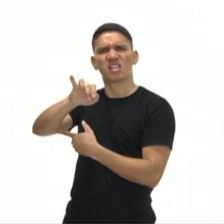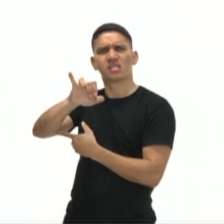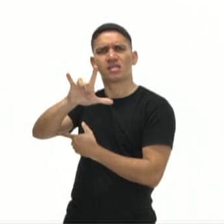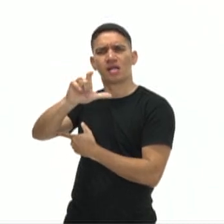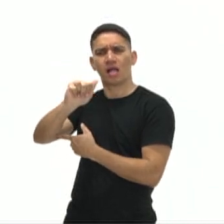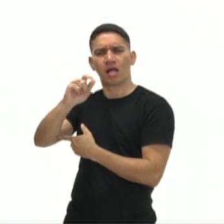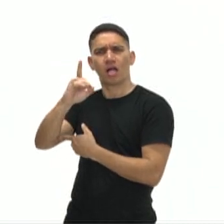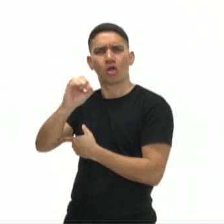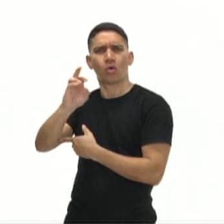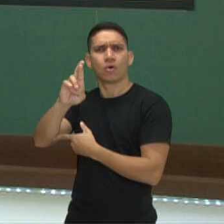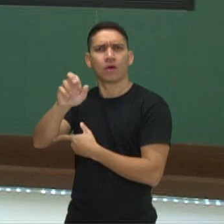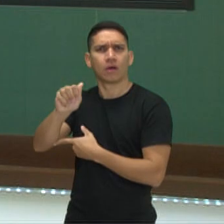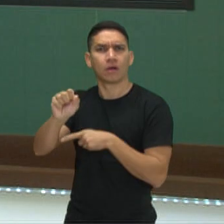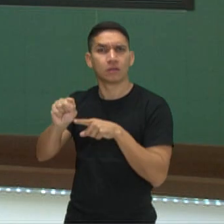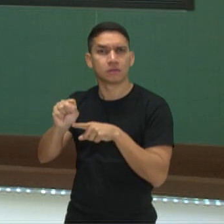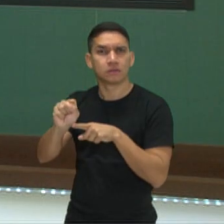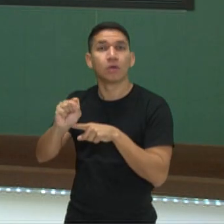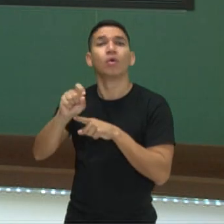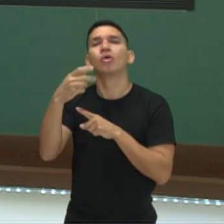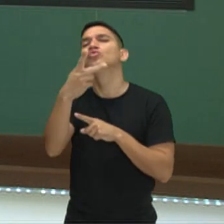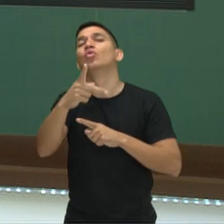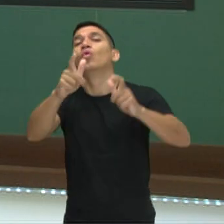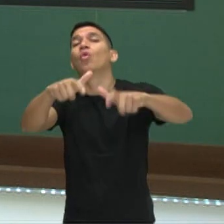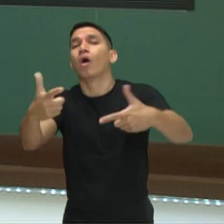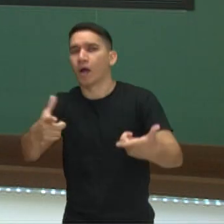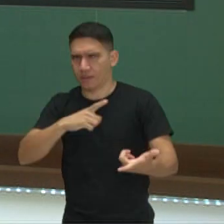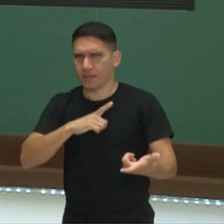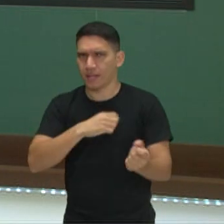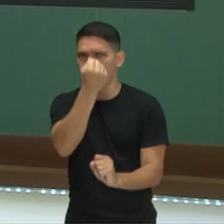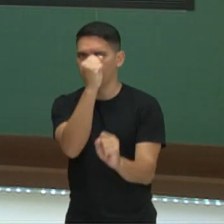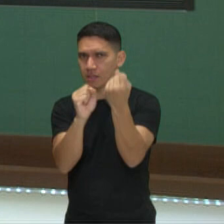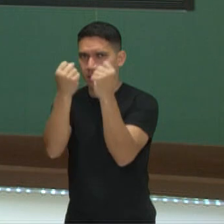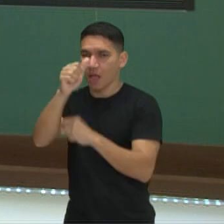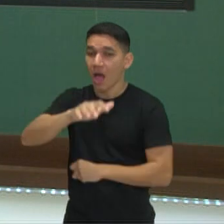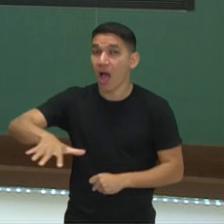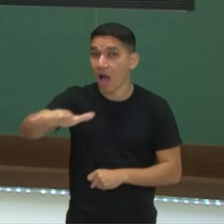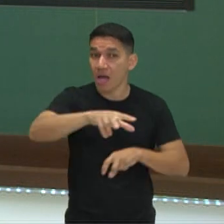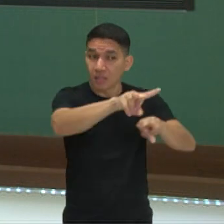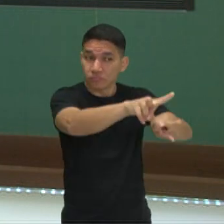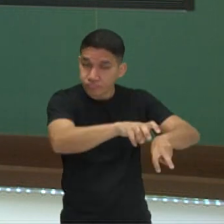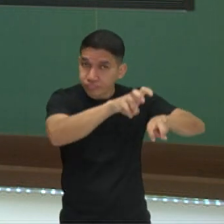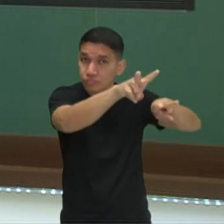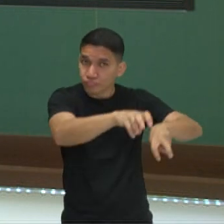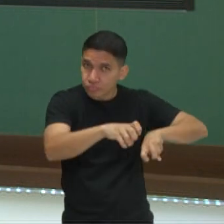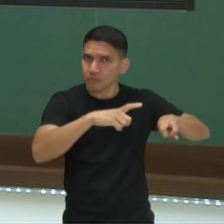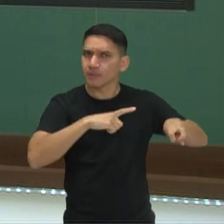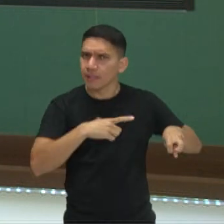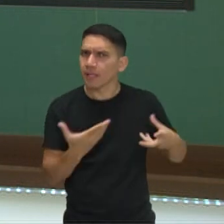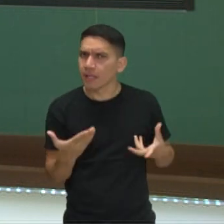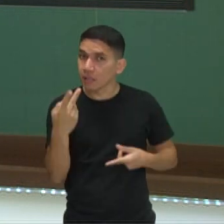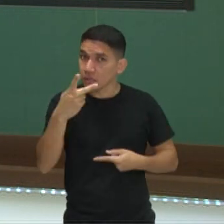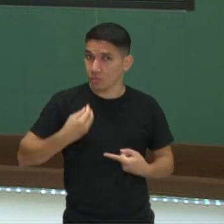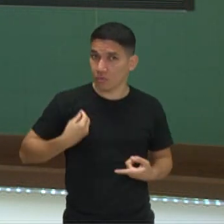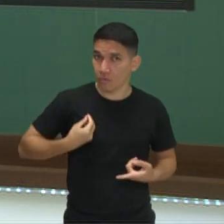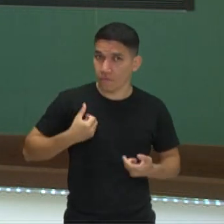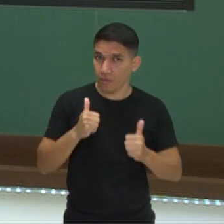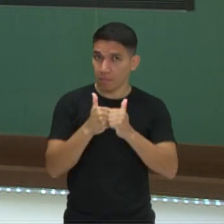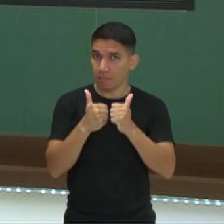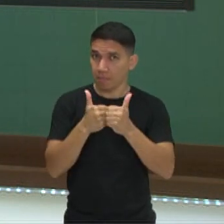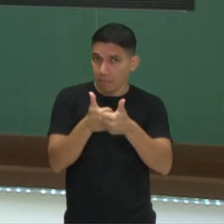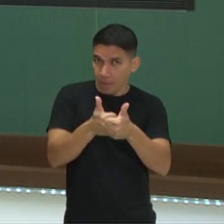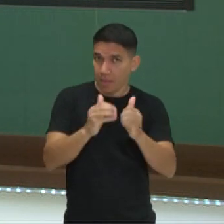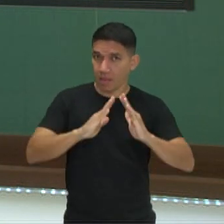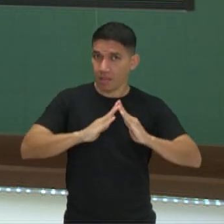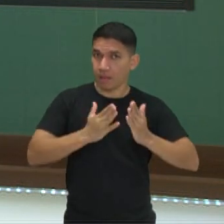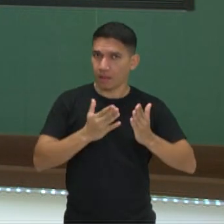seu local onde você vive, existem indústrias? Existem então áreas agrícolas no local onde você vive? Então nós vamos comentar então sobre